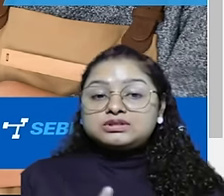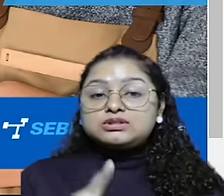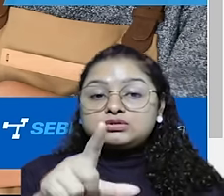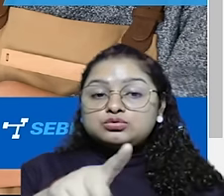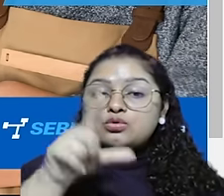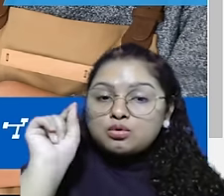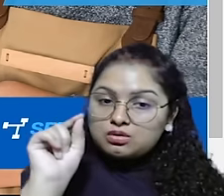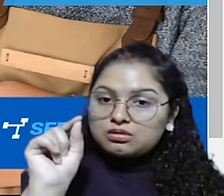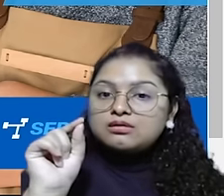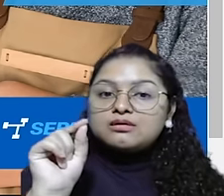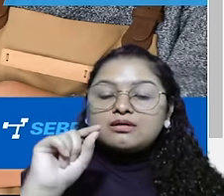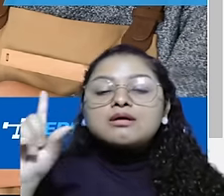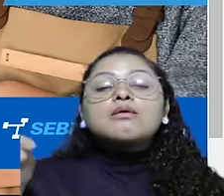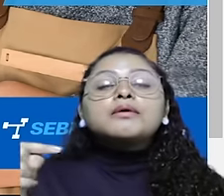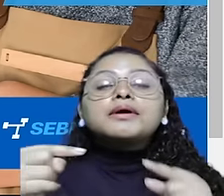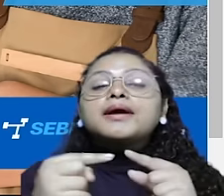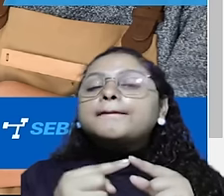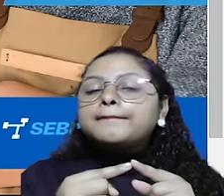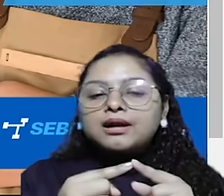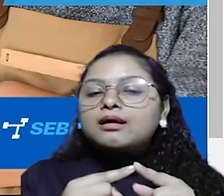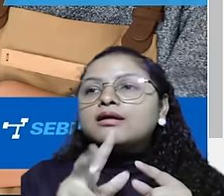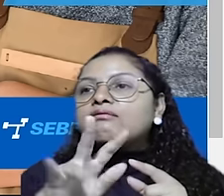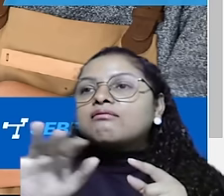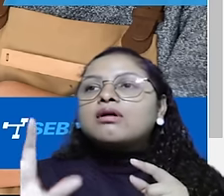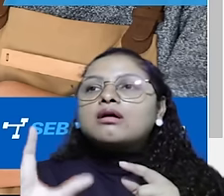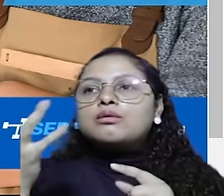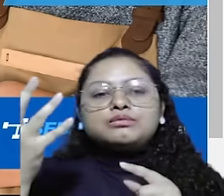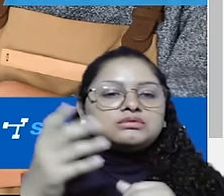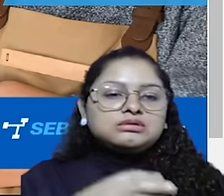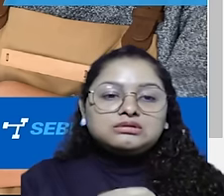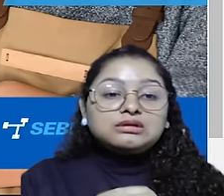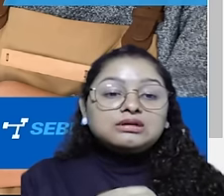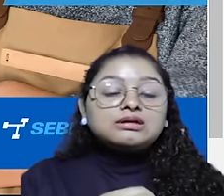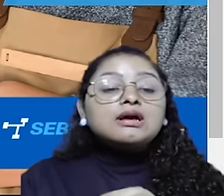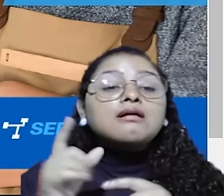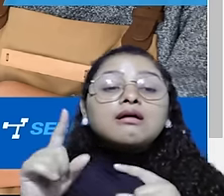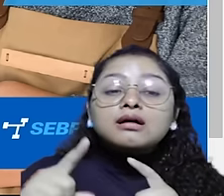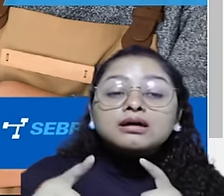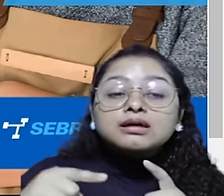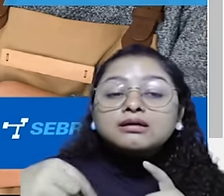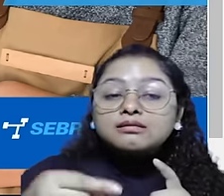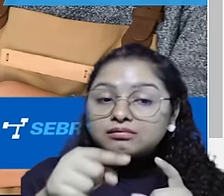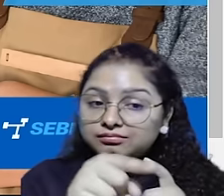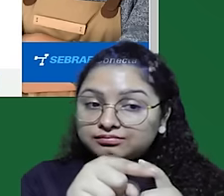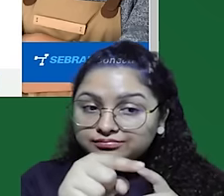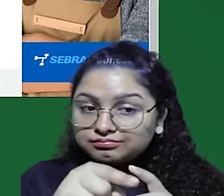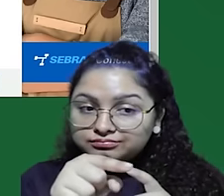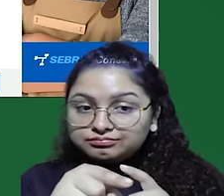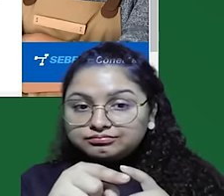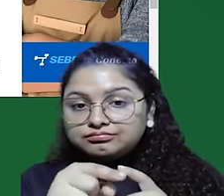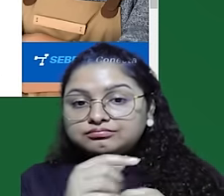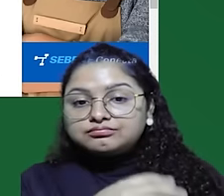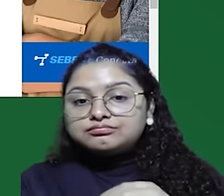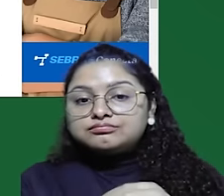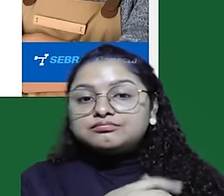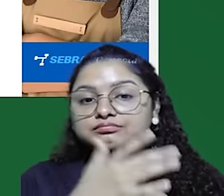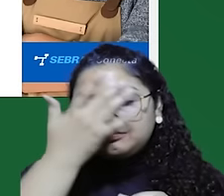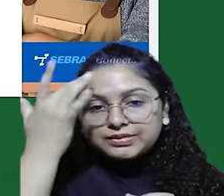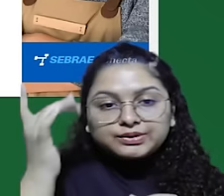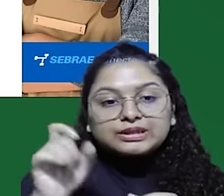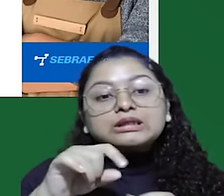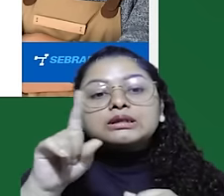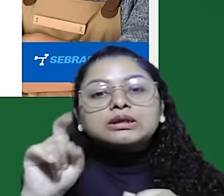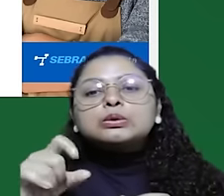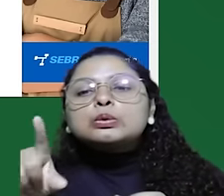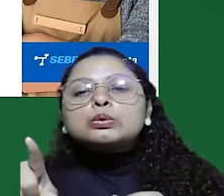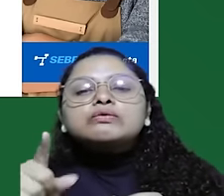específico ao que de fato vai acontecer E aí a situação tributária para quem tem dúvida né